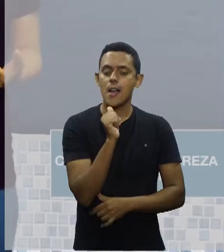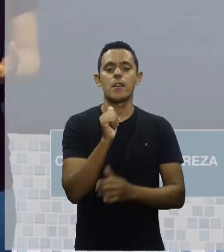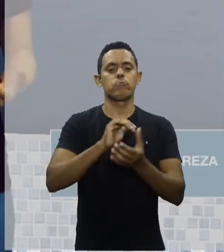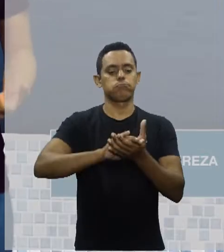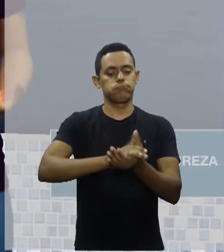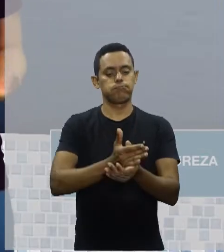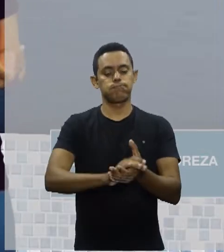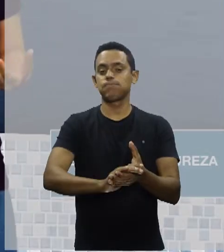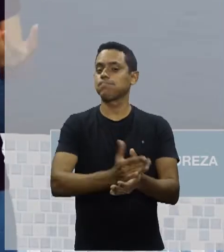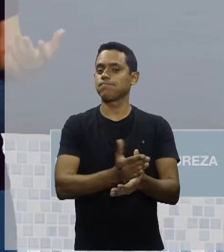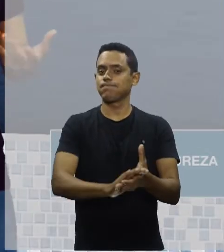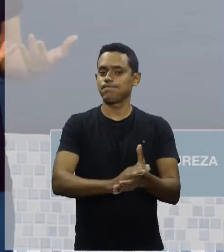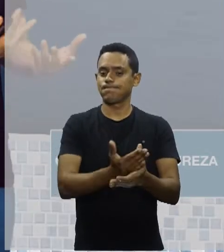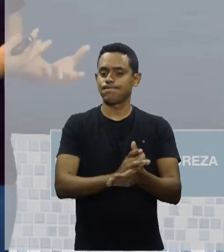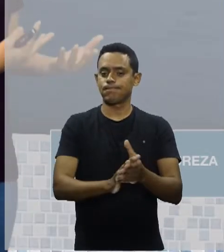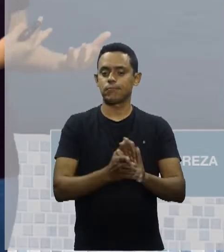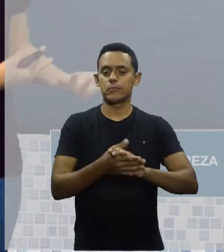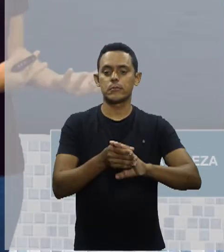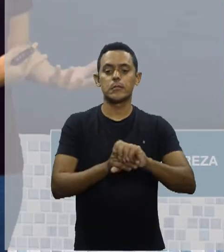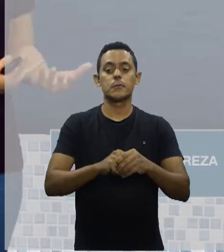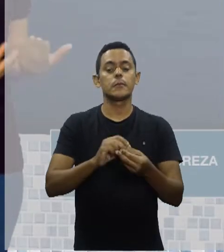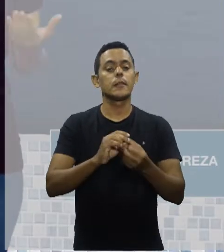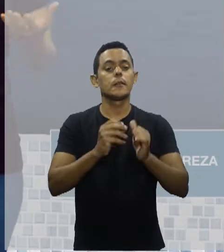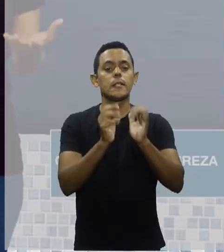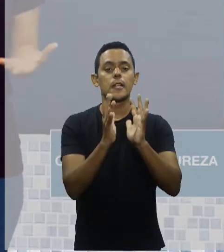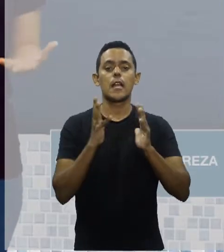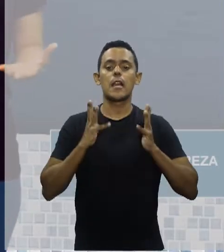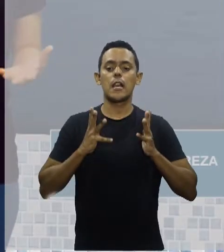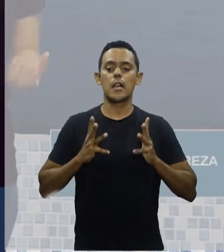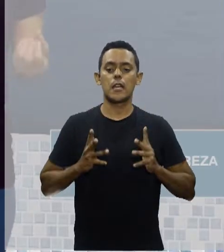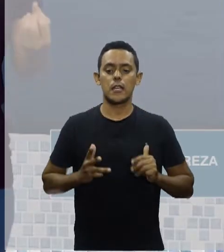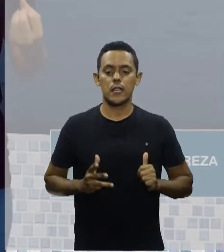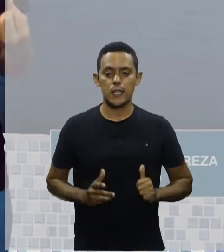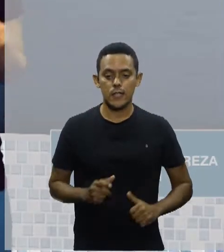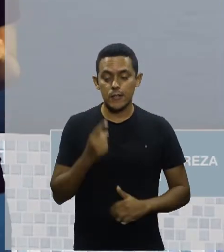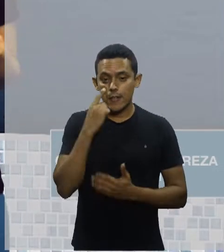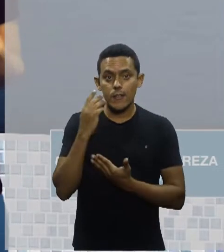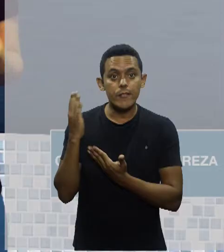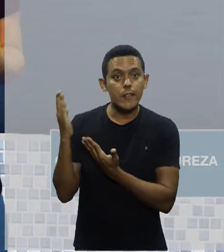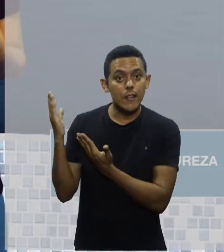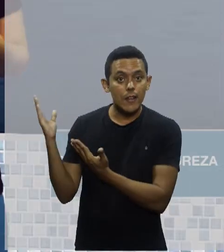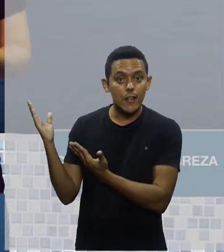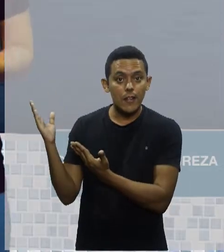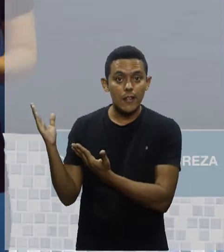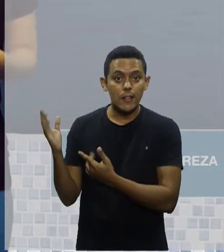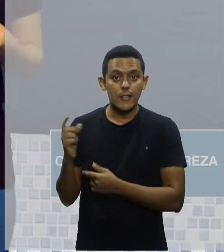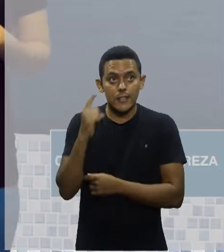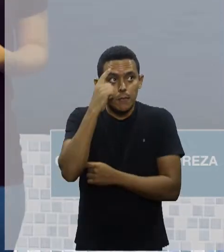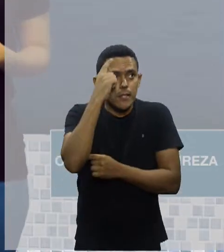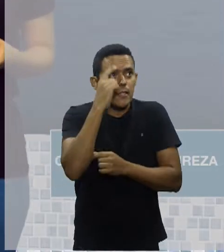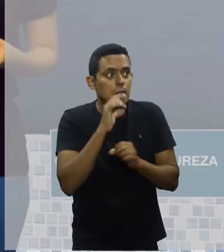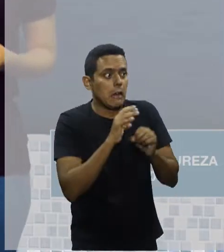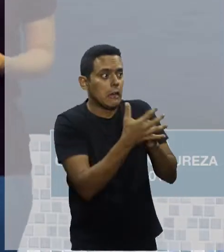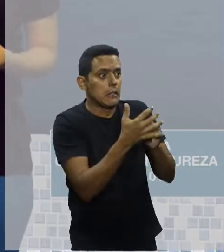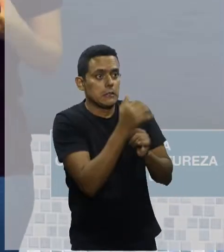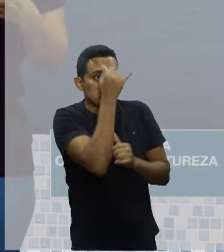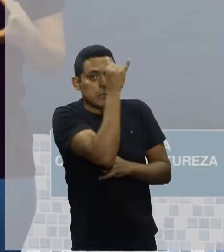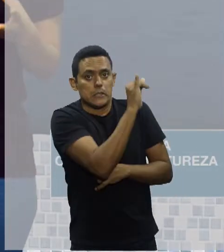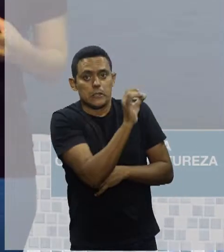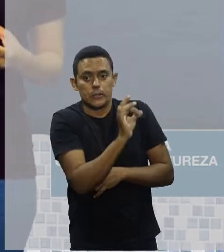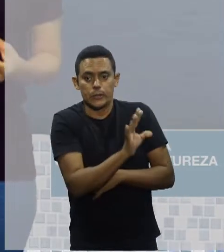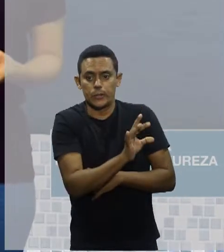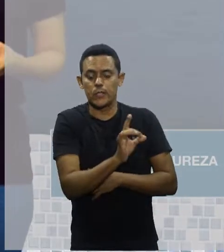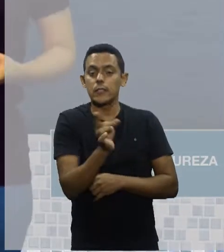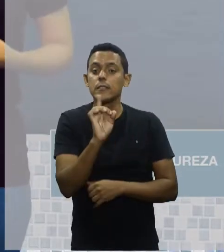medidas dessas não são nem só até que a gente tenha uma vacina, mas a gente deve adotar isso para a nossa vida. não só para prevenir o coronavírus,